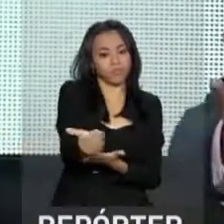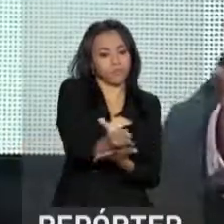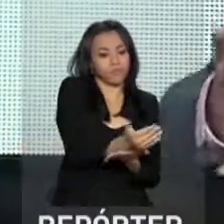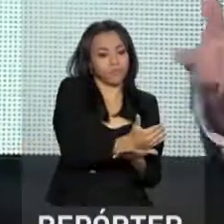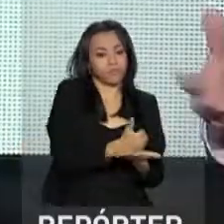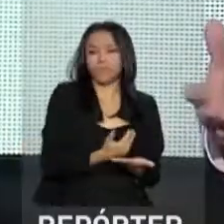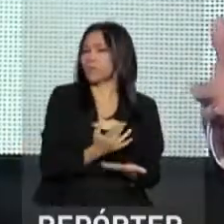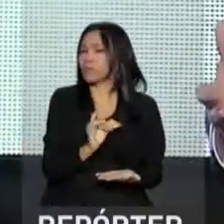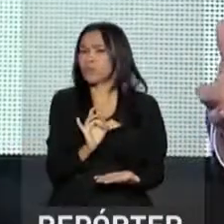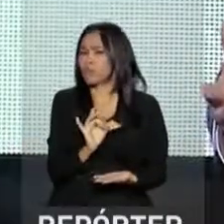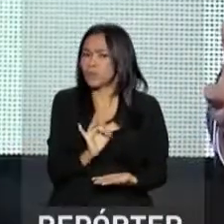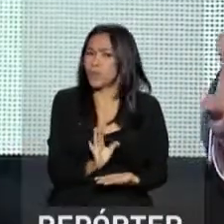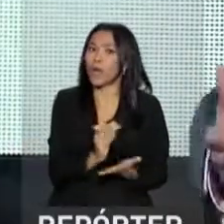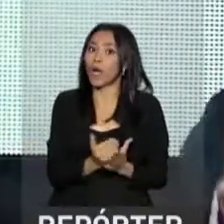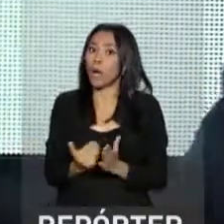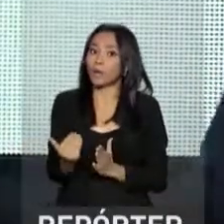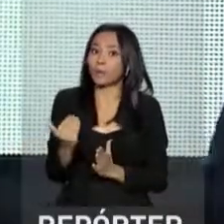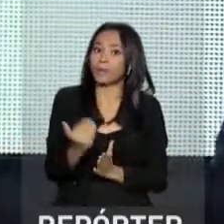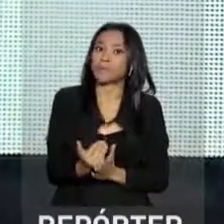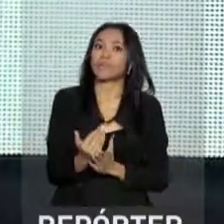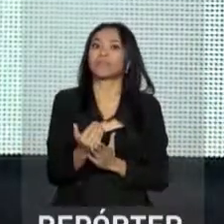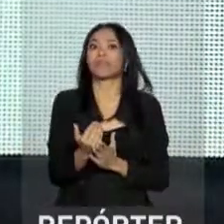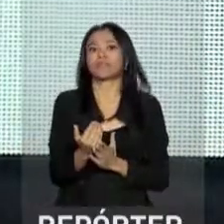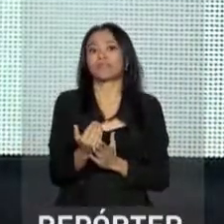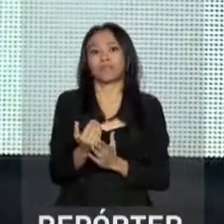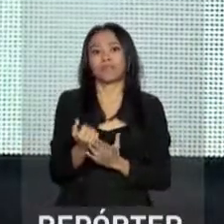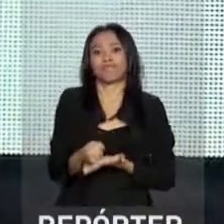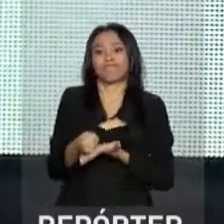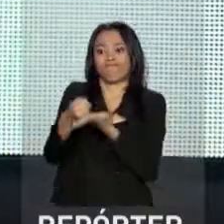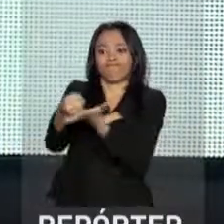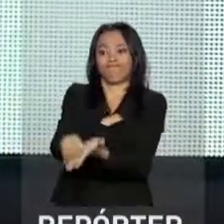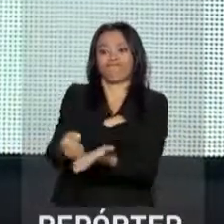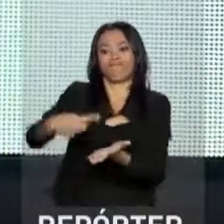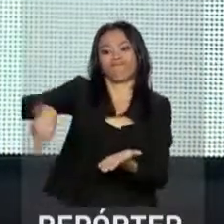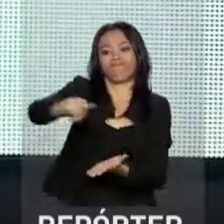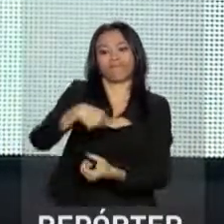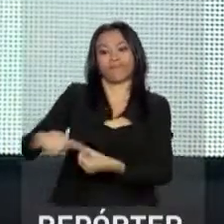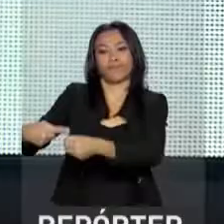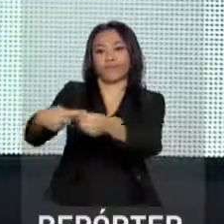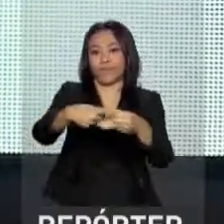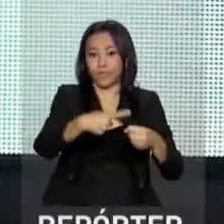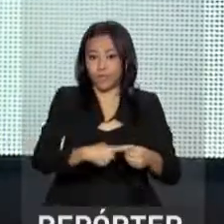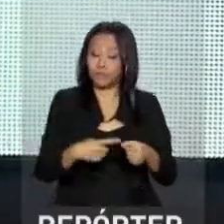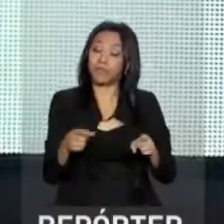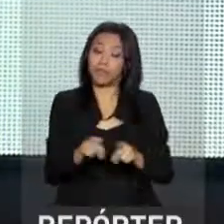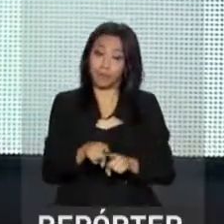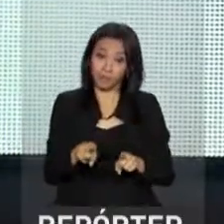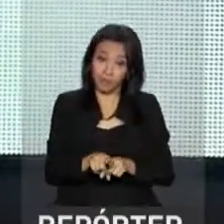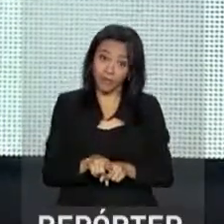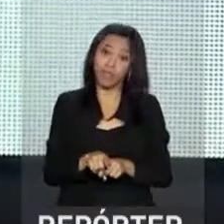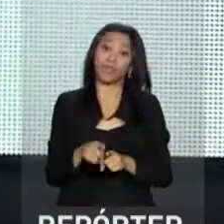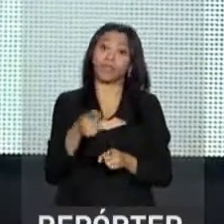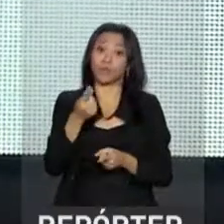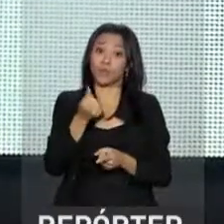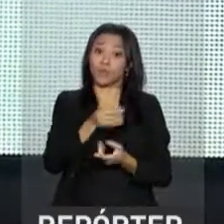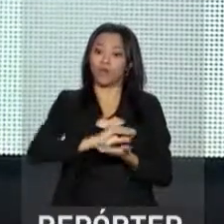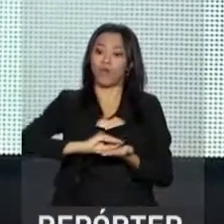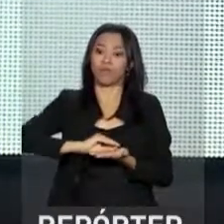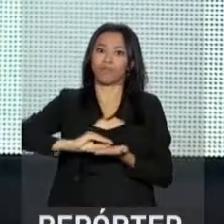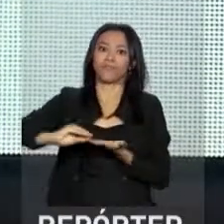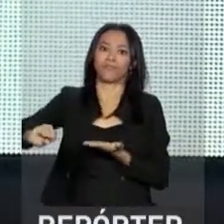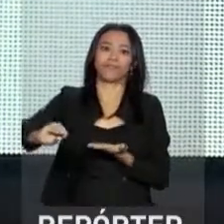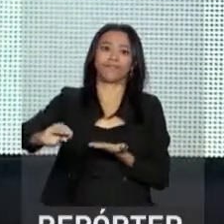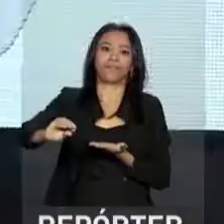não só aumenta a arrecadação direta dos municípios, mas certamente aumenta também os repasses e